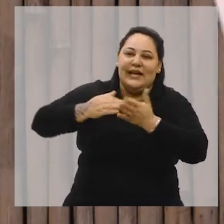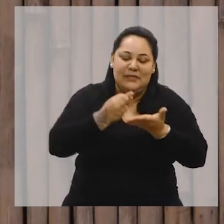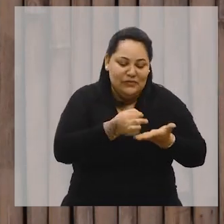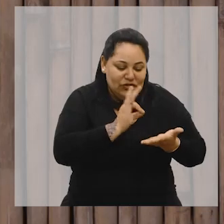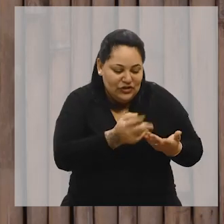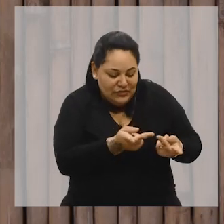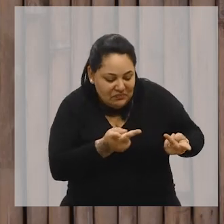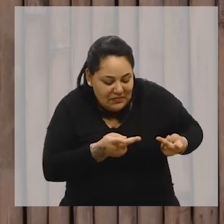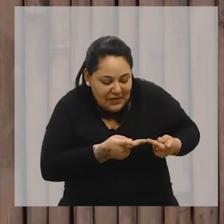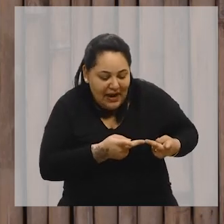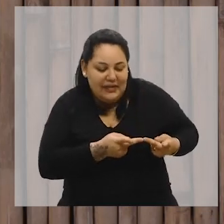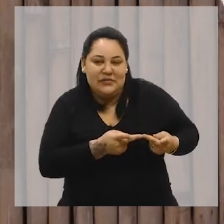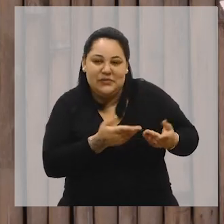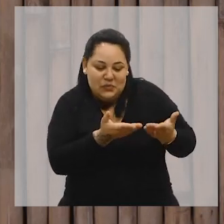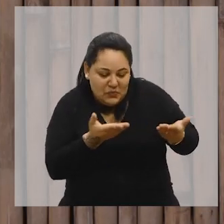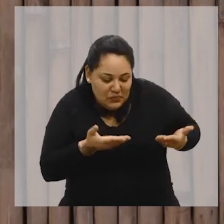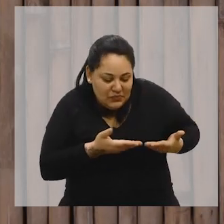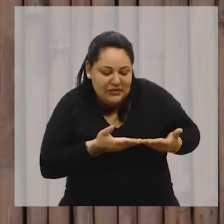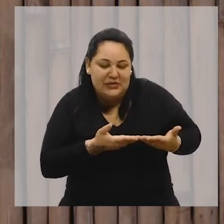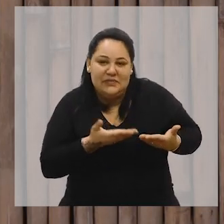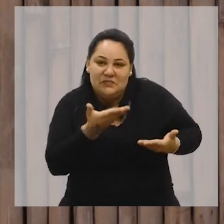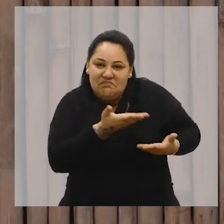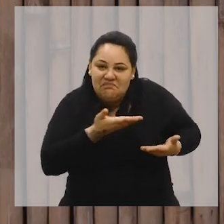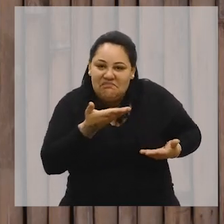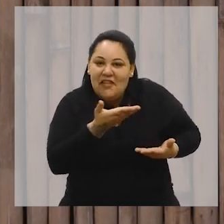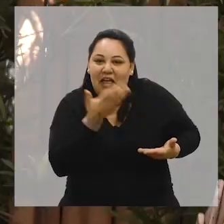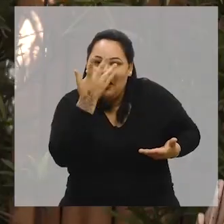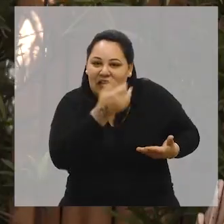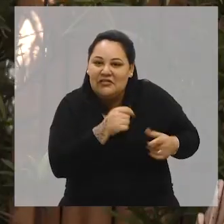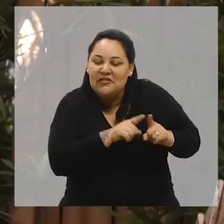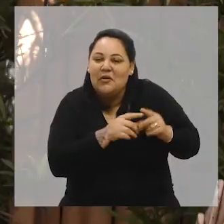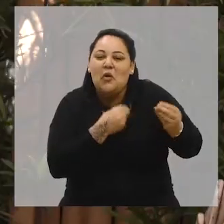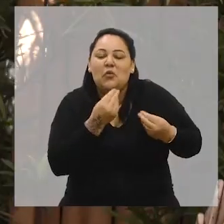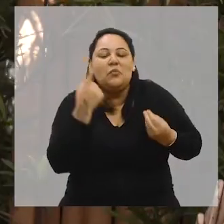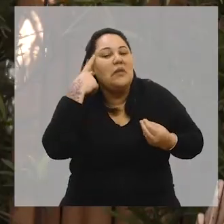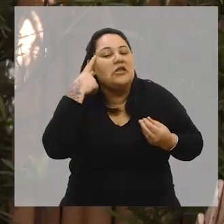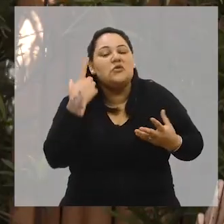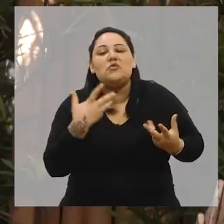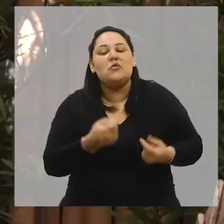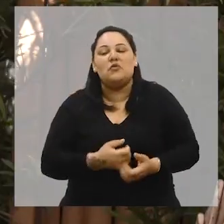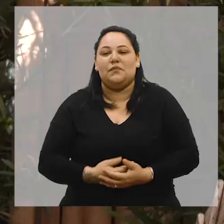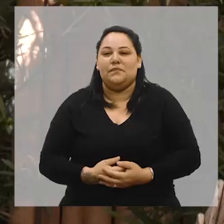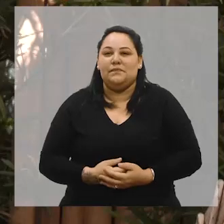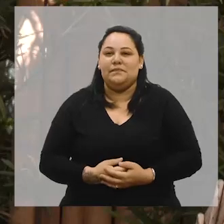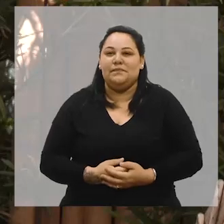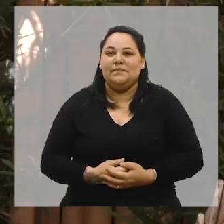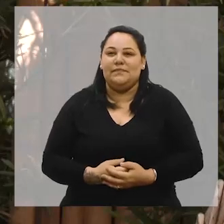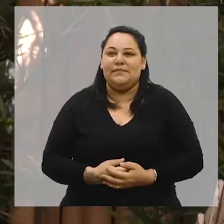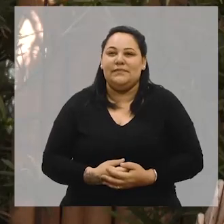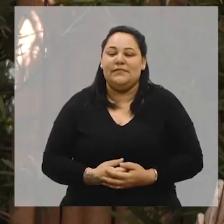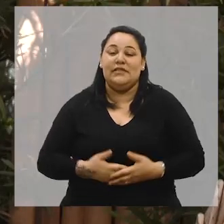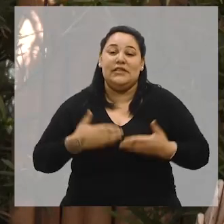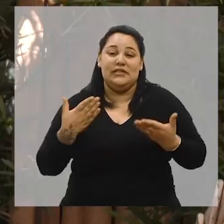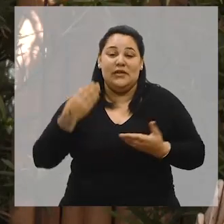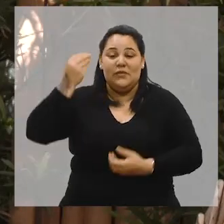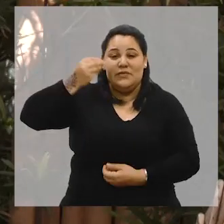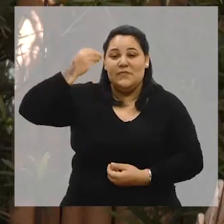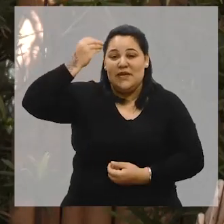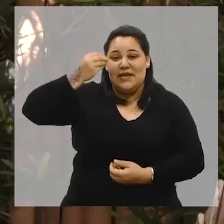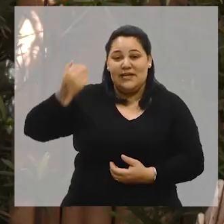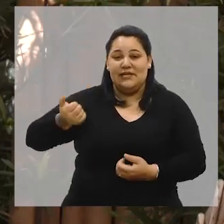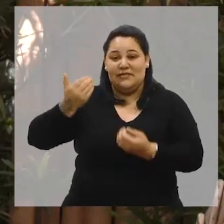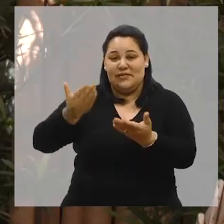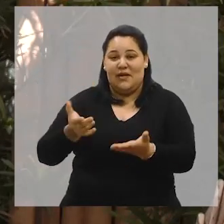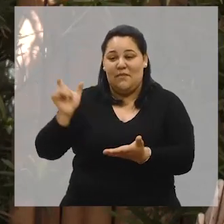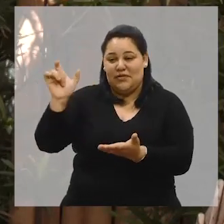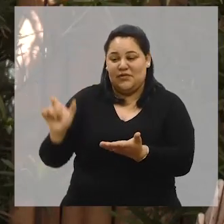que é toda, né, bonita, né? Como foi pensado isso, esse cuidado? Então, o que a gente priorizou? Uma experiência para o